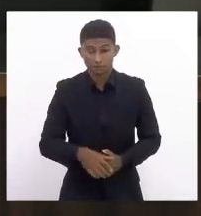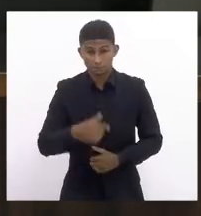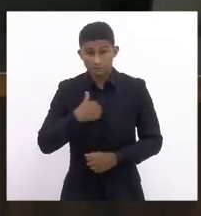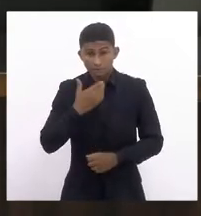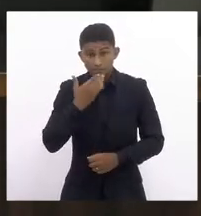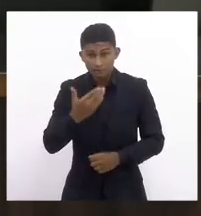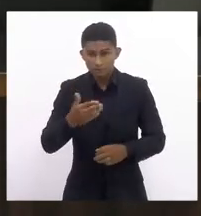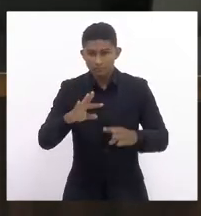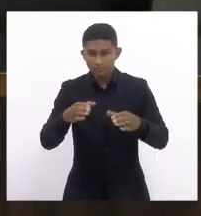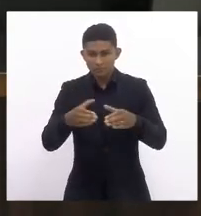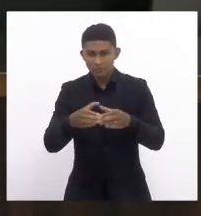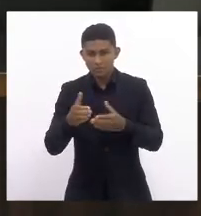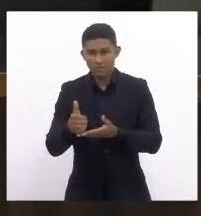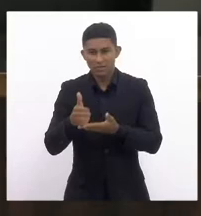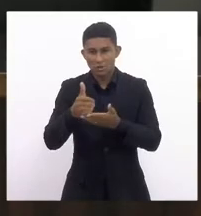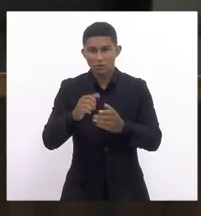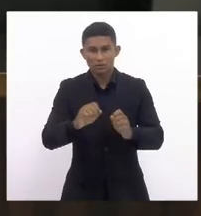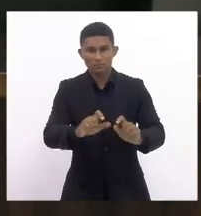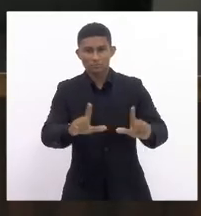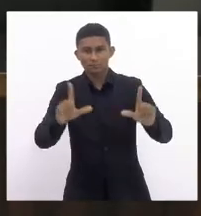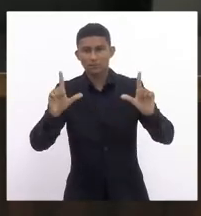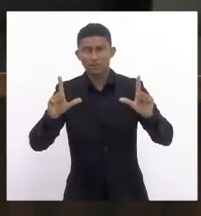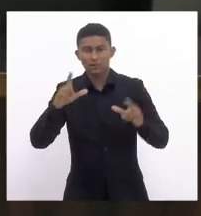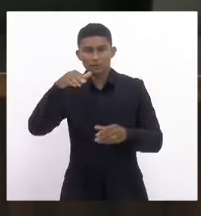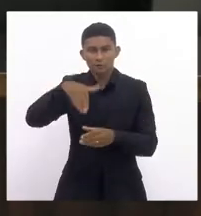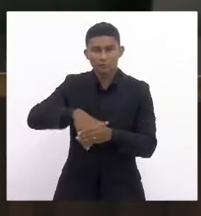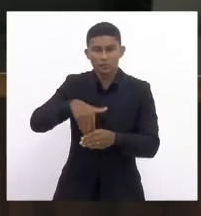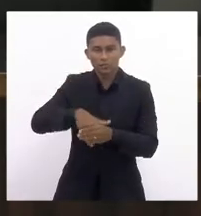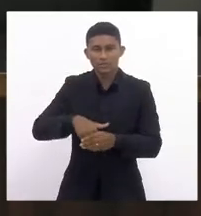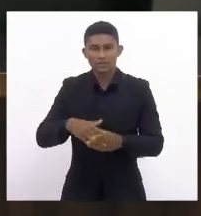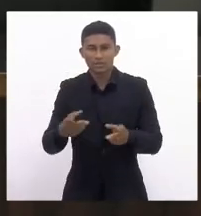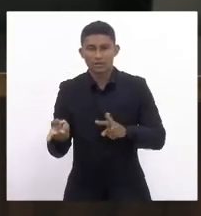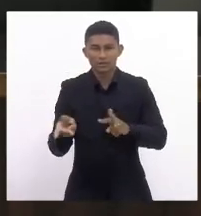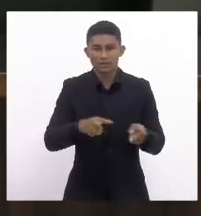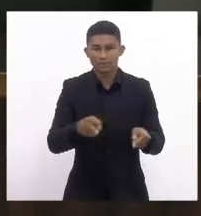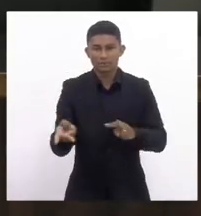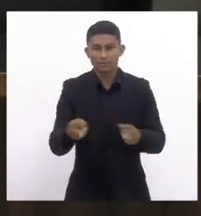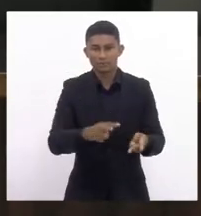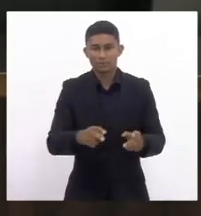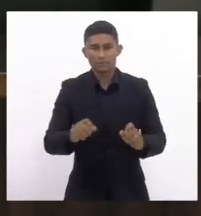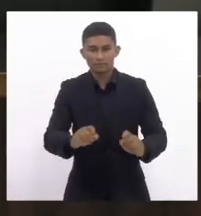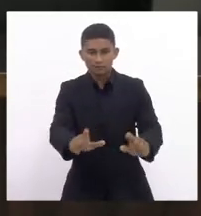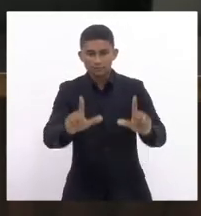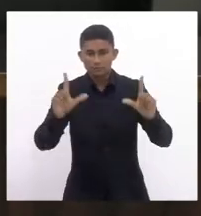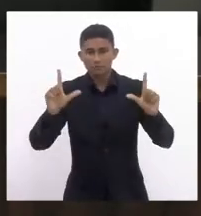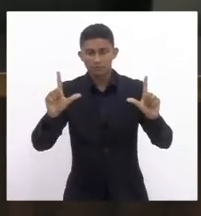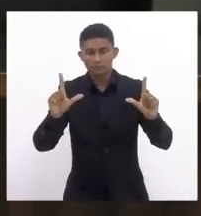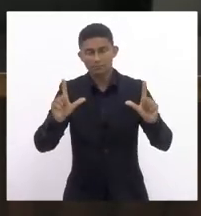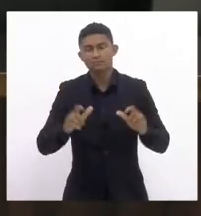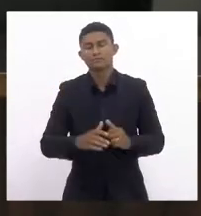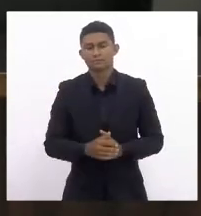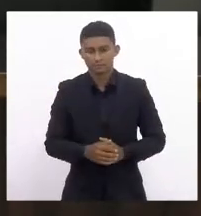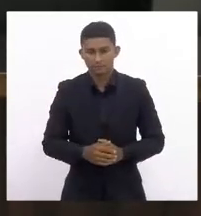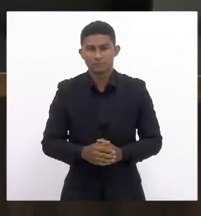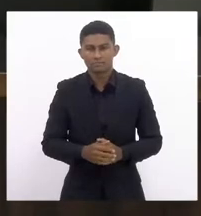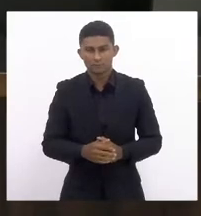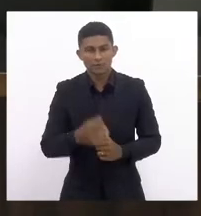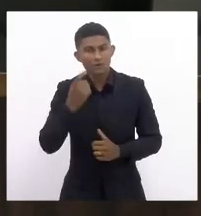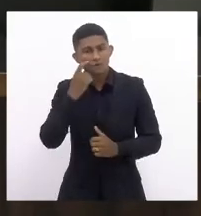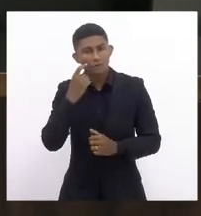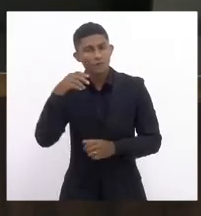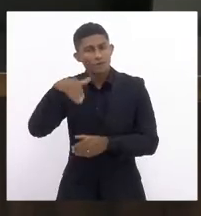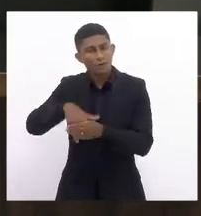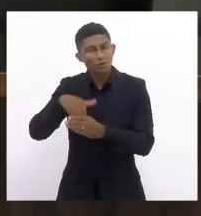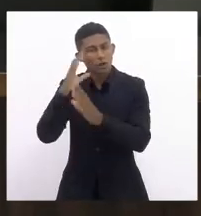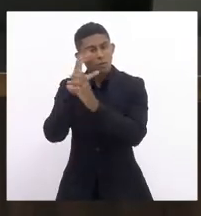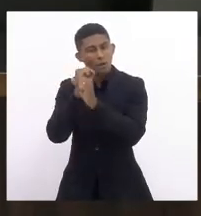para abrir o painel para que a gente possa fazer os encaminhamentos, mas com, com o painel aberto, para a gente já começar a contabilizar os votos,